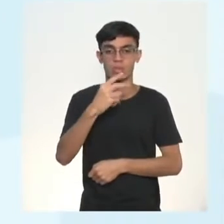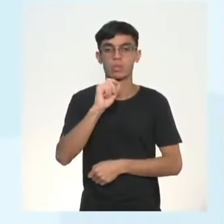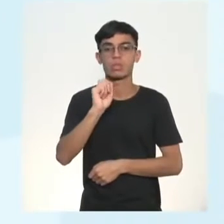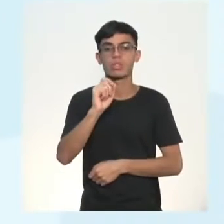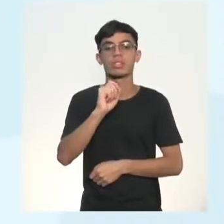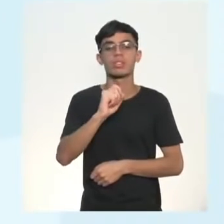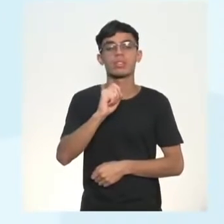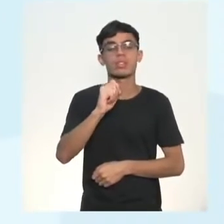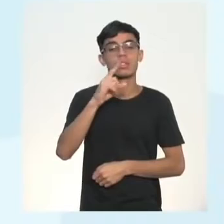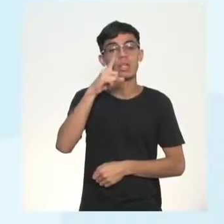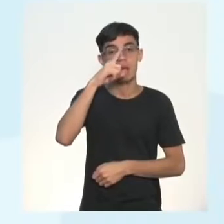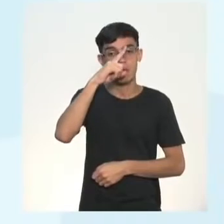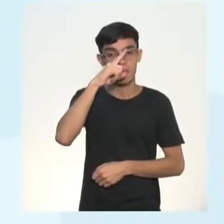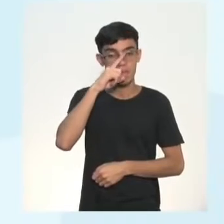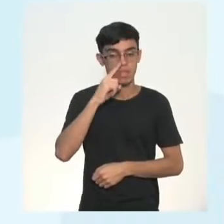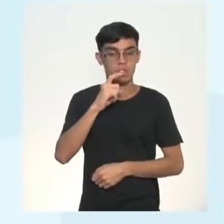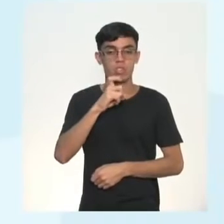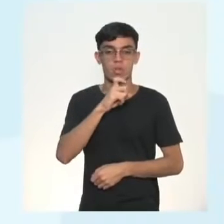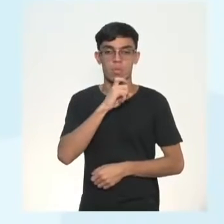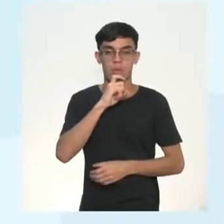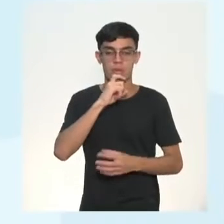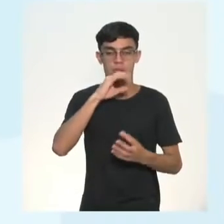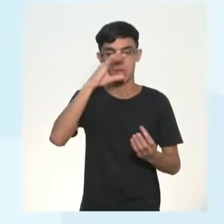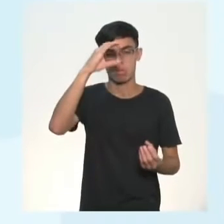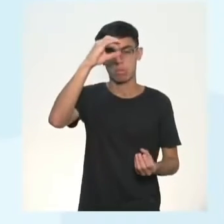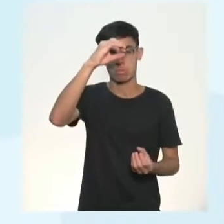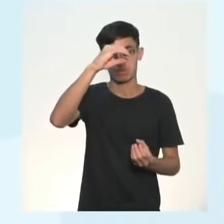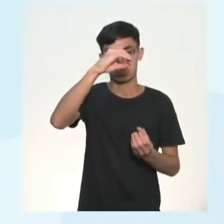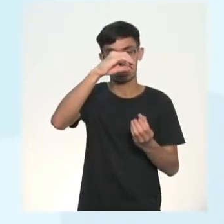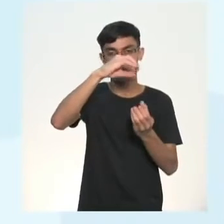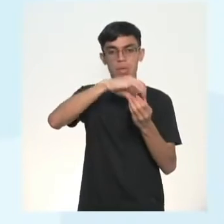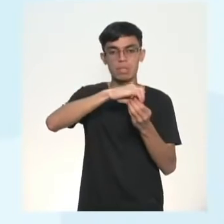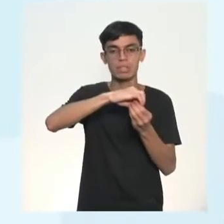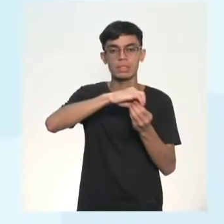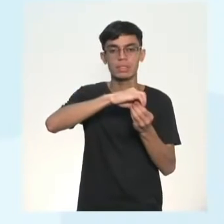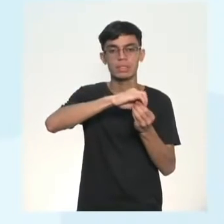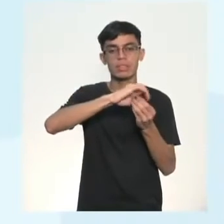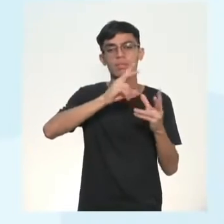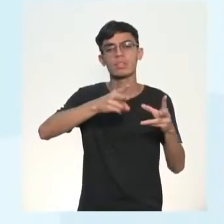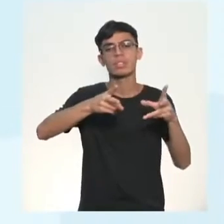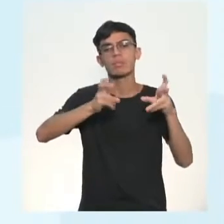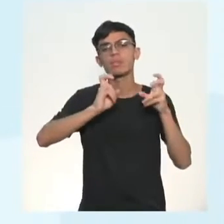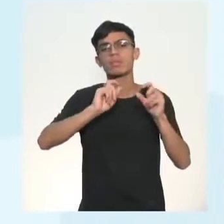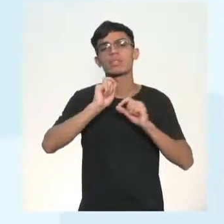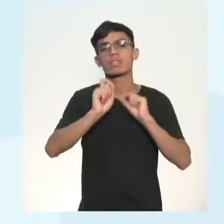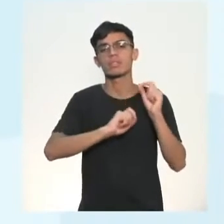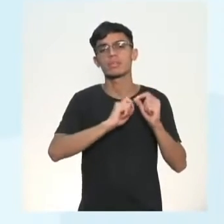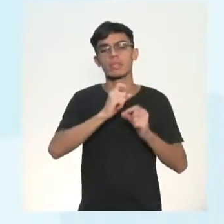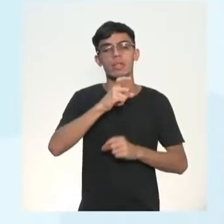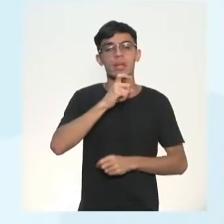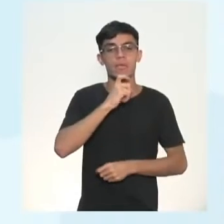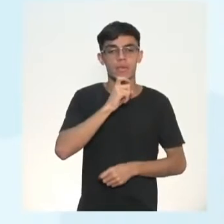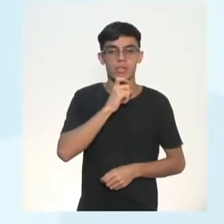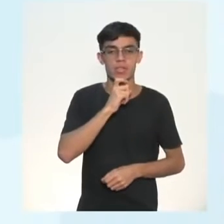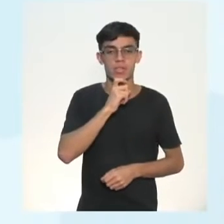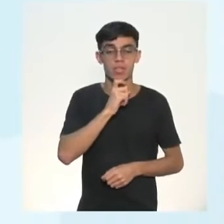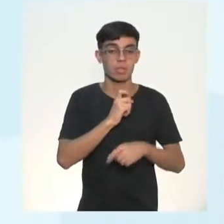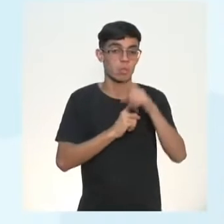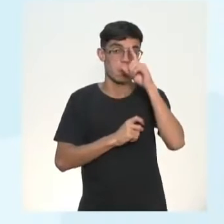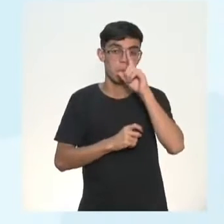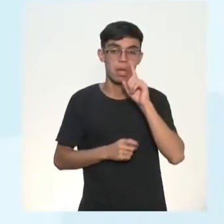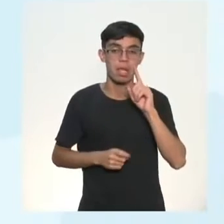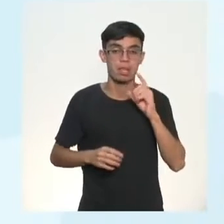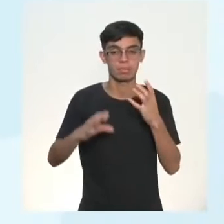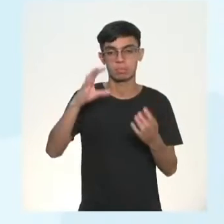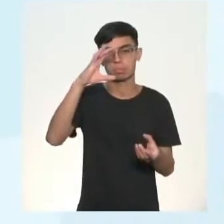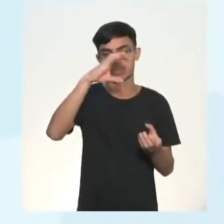a amarela. E aí ele observou o seguinte, que quando ele cruzou a verde pura com a